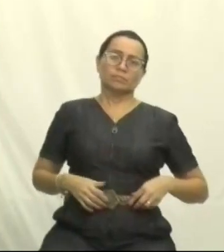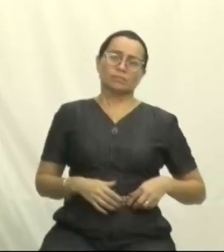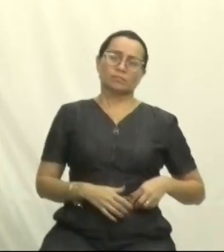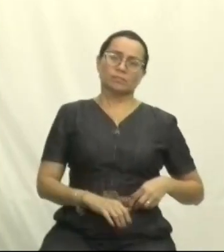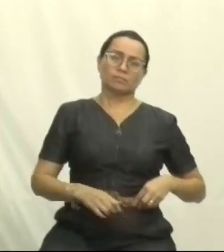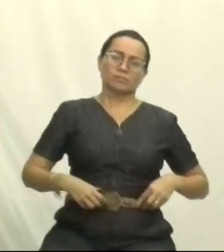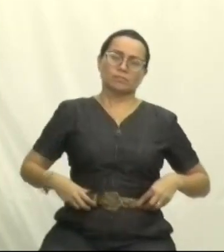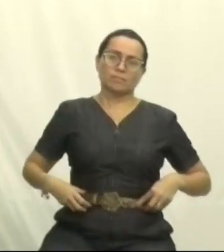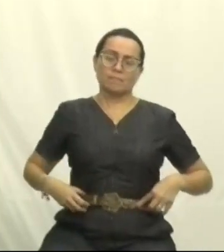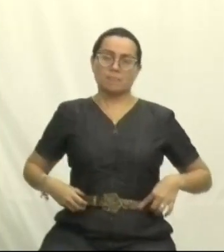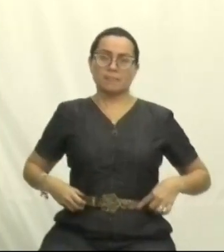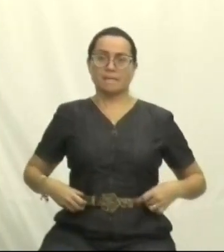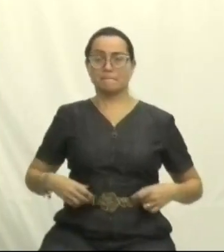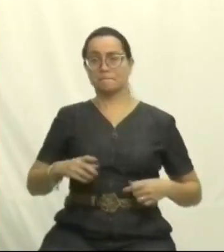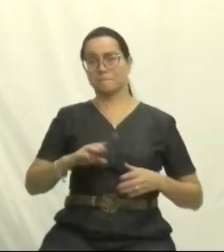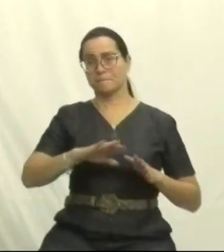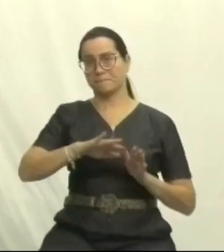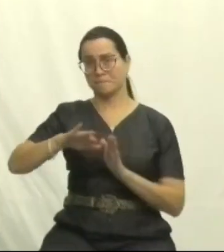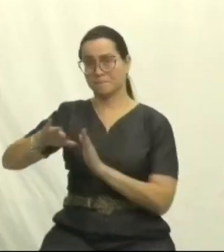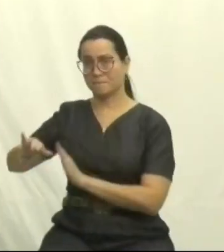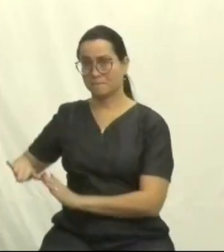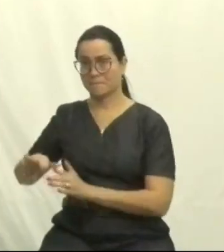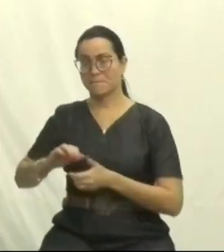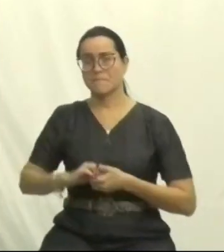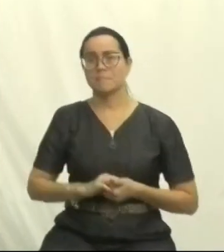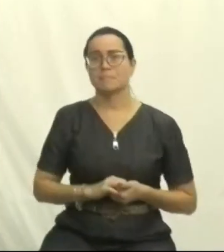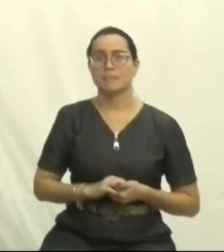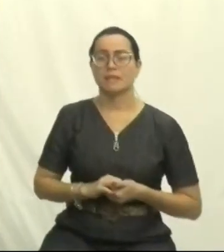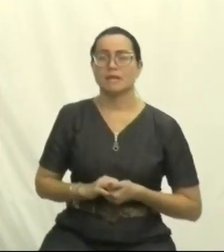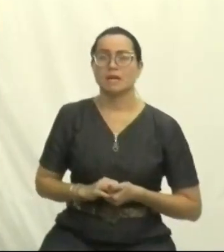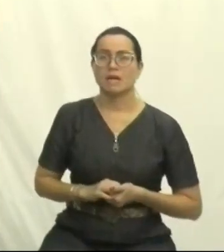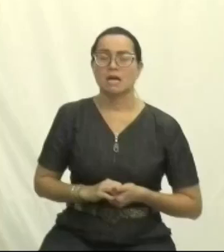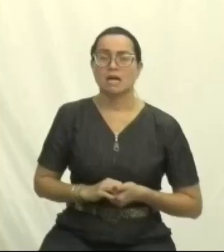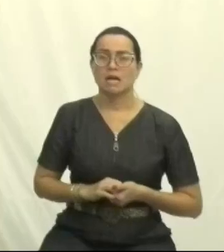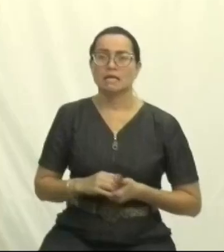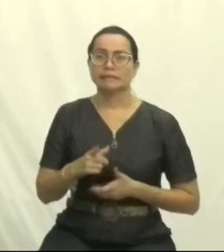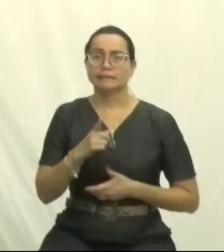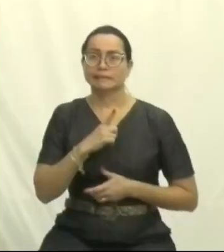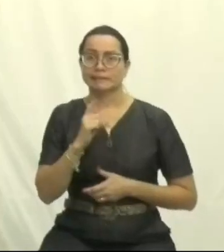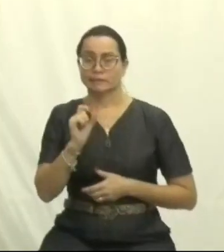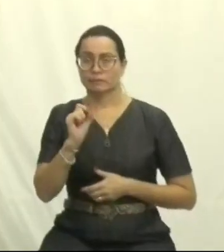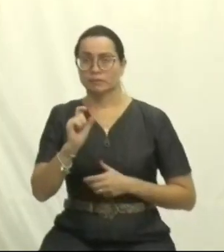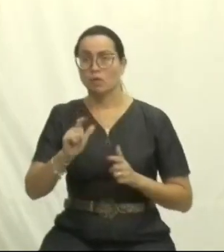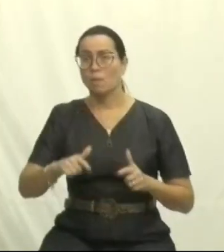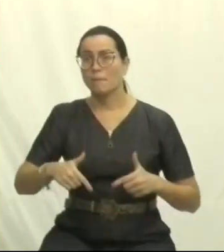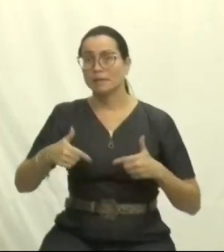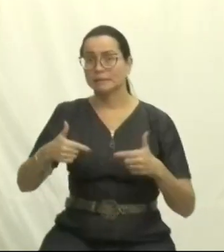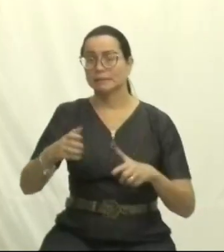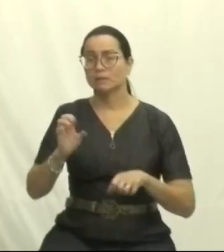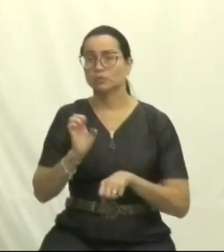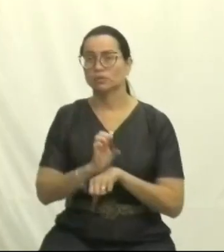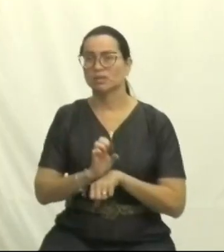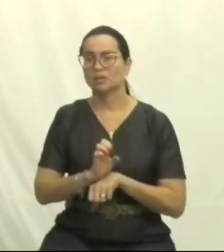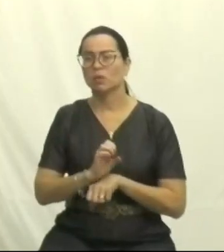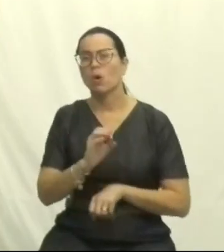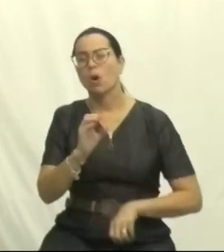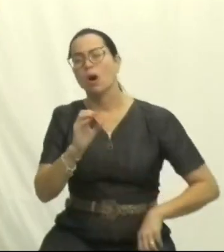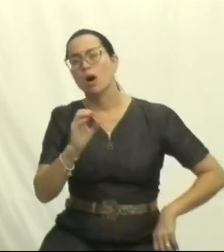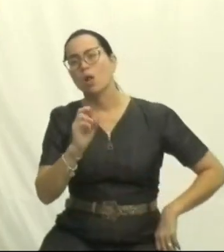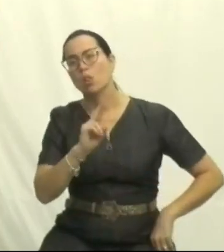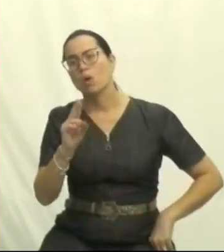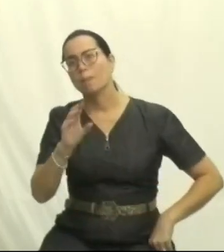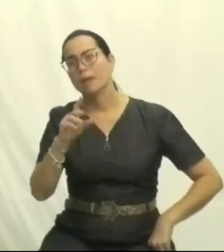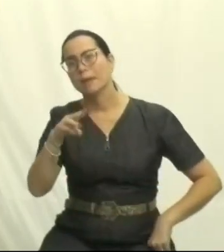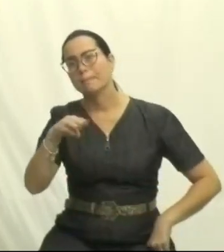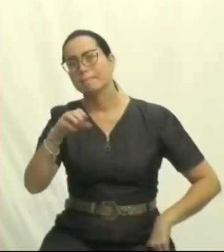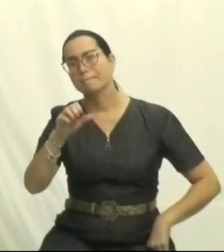Mensageiro. Isso é fácil, misturar alhos com bugalhos e dizer que é tudo panela do mesmo... Isso eu